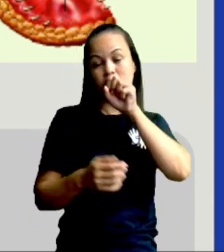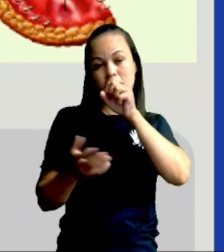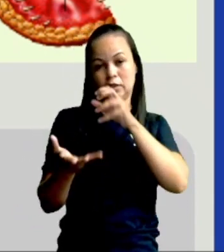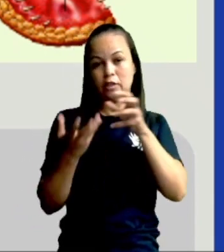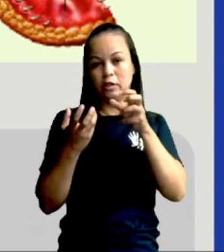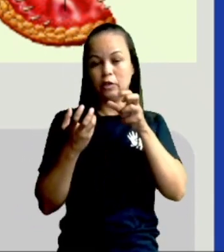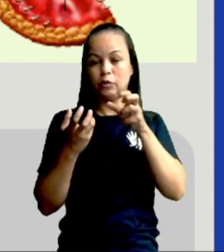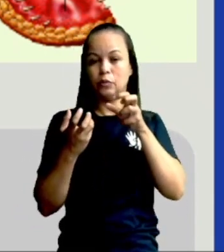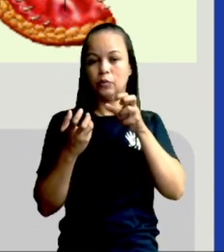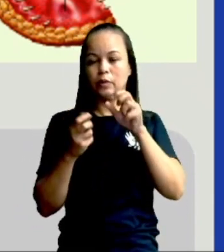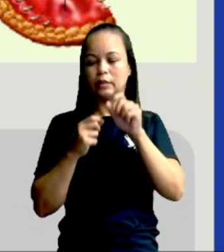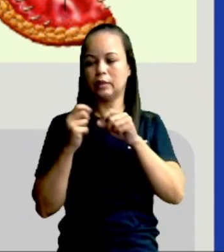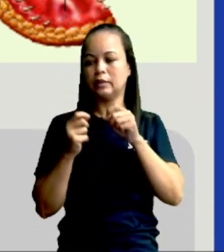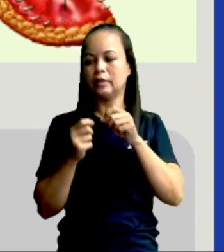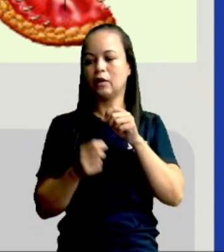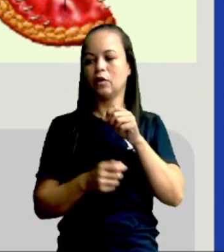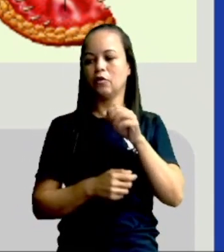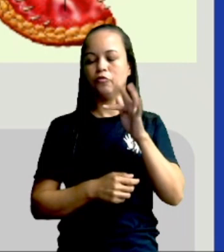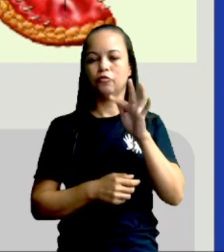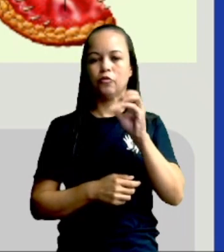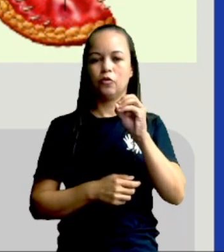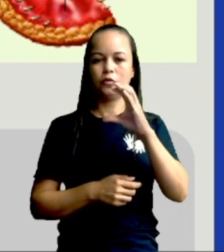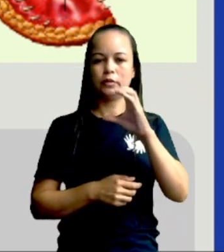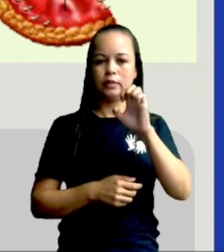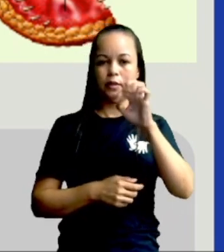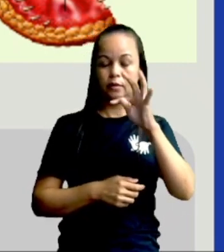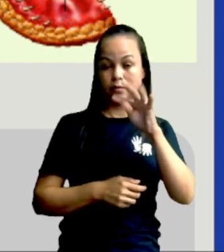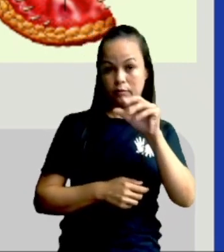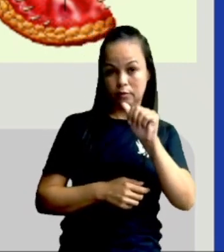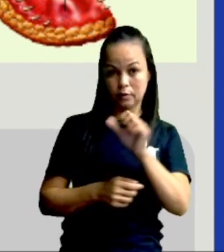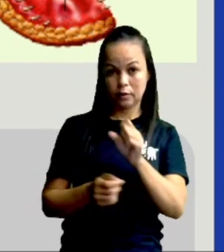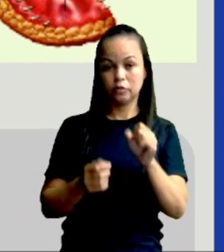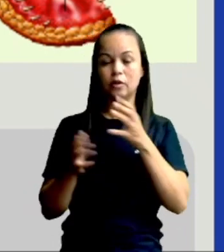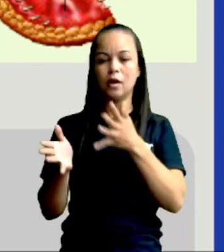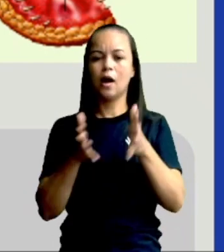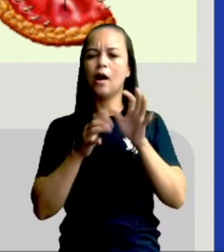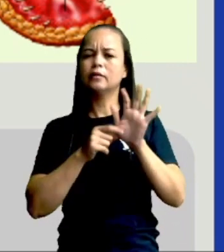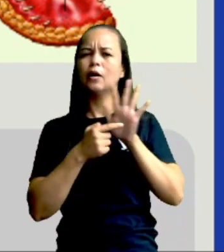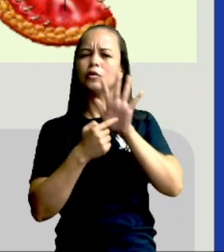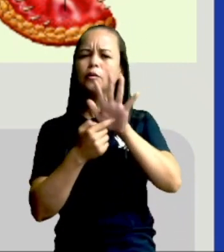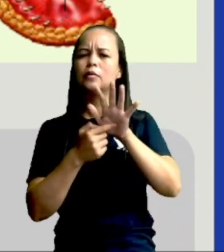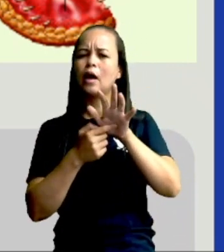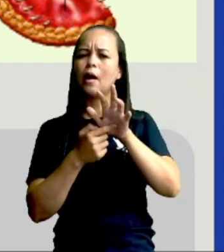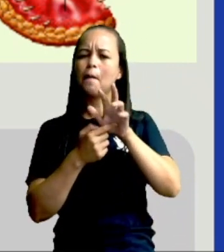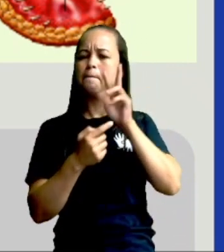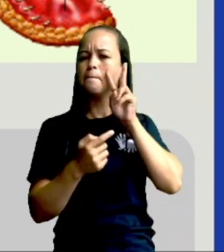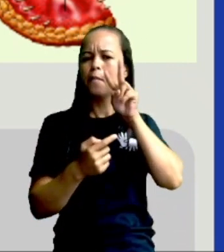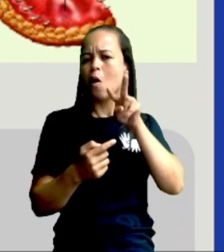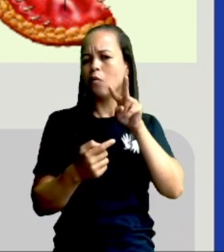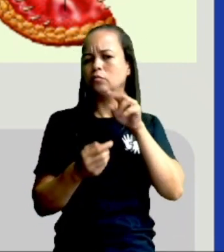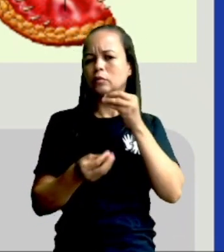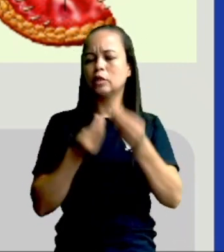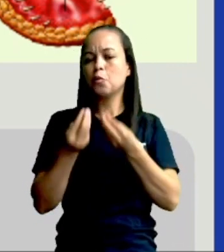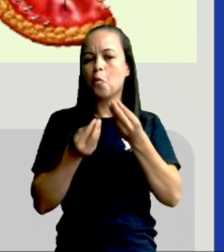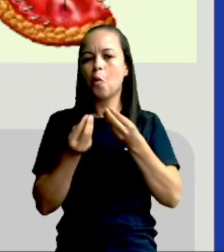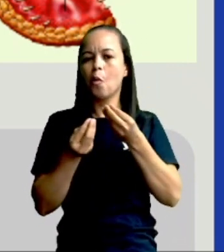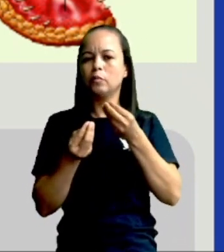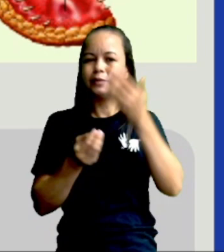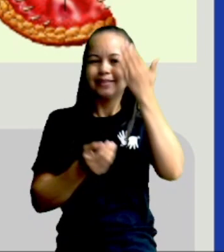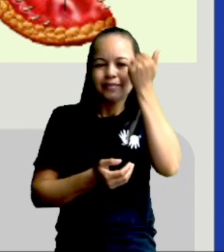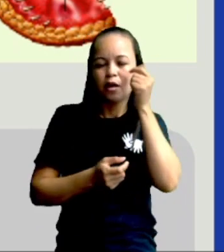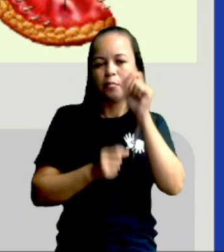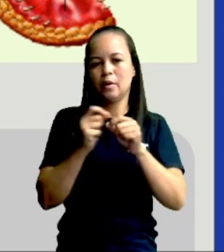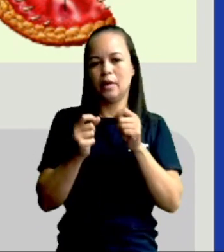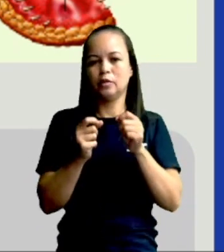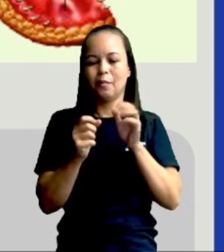pequenas fossetas, chamadas fosseta loreal ou lacrimal, que auxiliam na identificação de presas